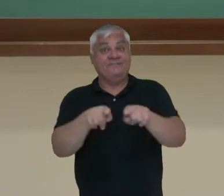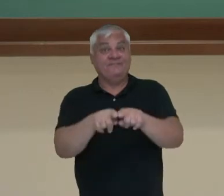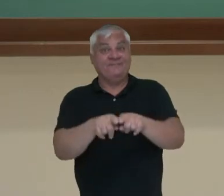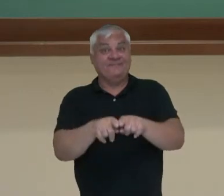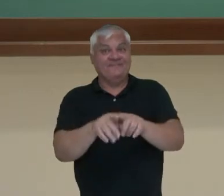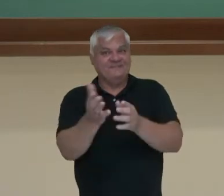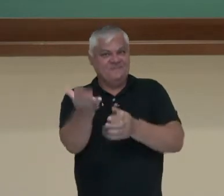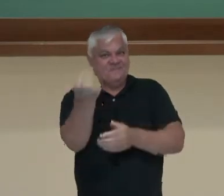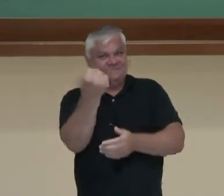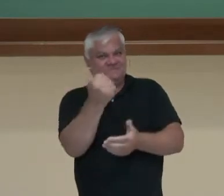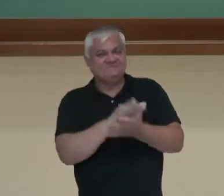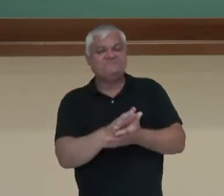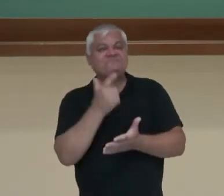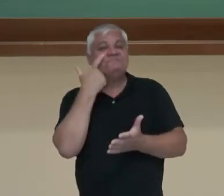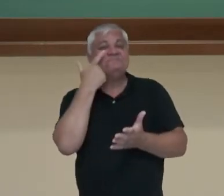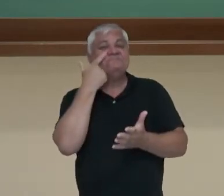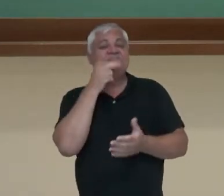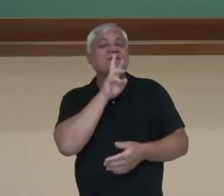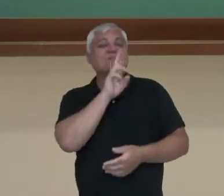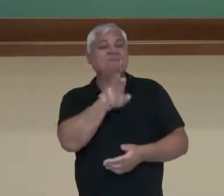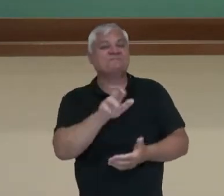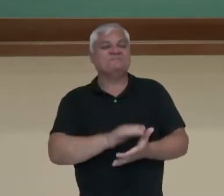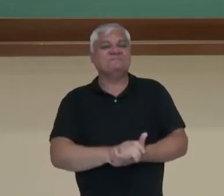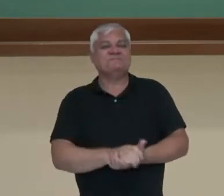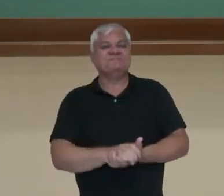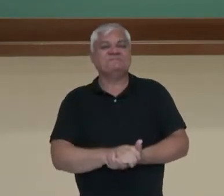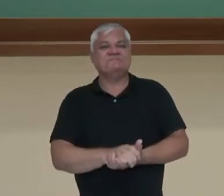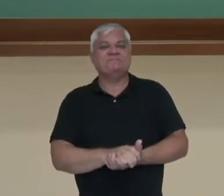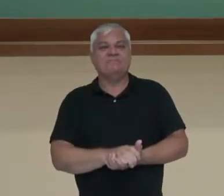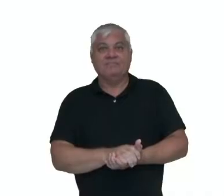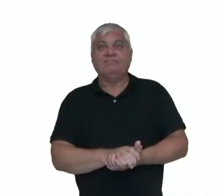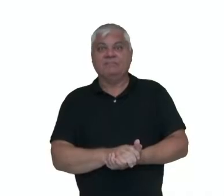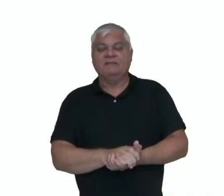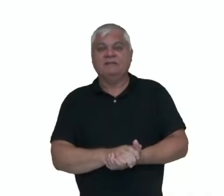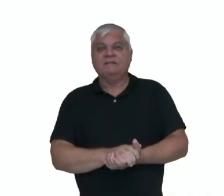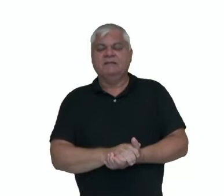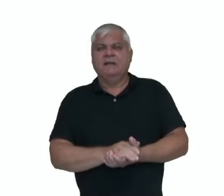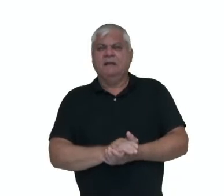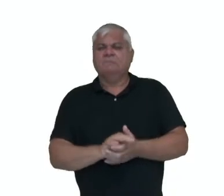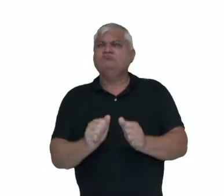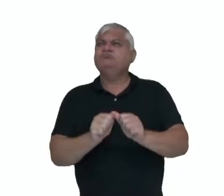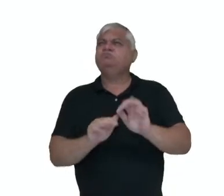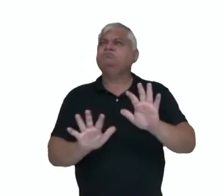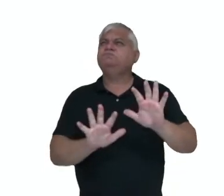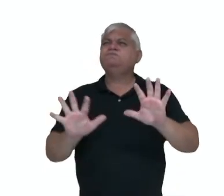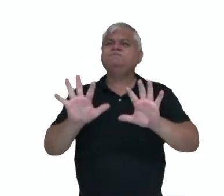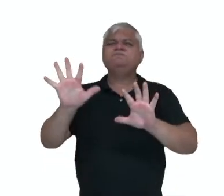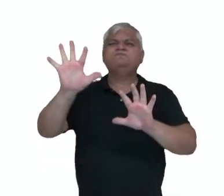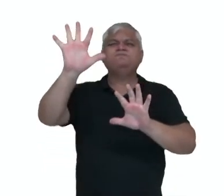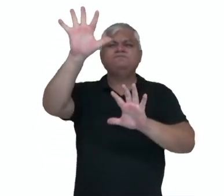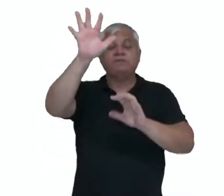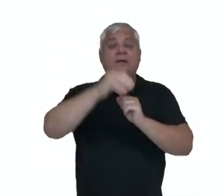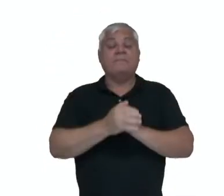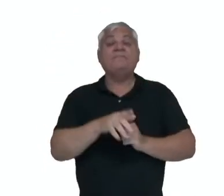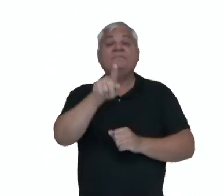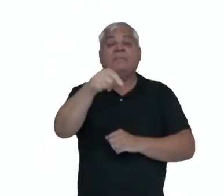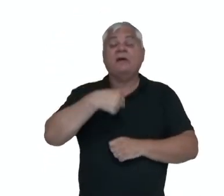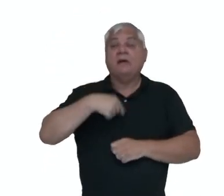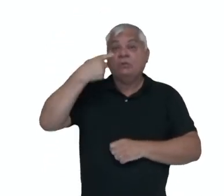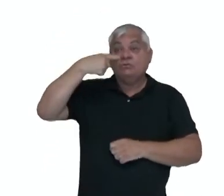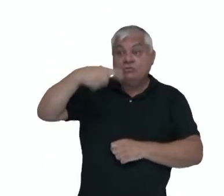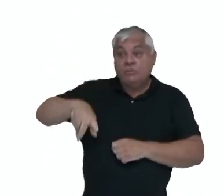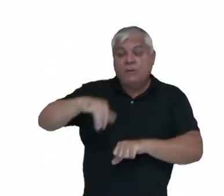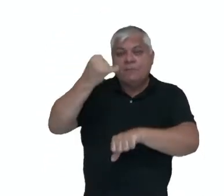Voltamos! Bora lá, vamos corrigir essa. Aumento das fronteiras, além do Tratado de Tordesilhas. Descoberta de